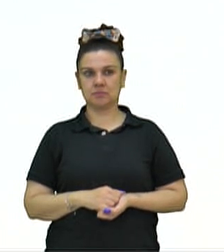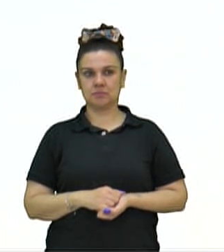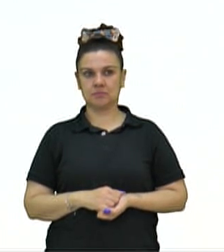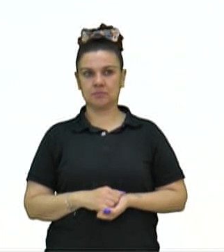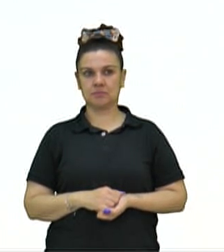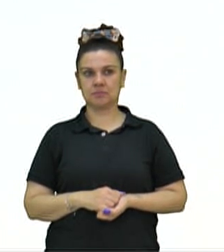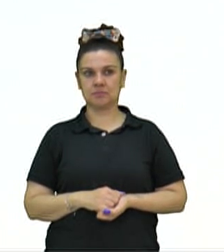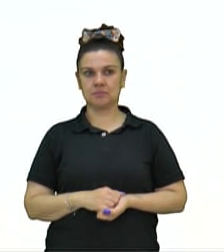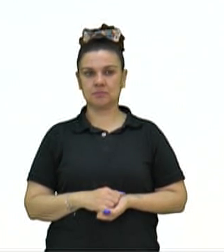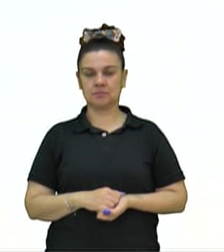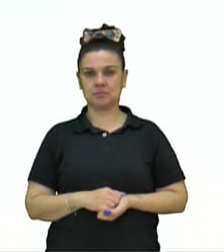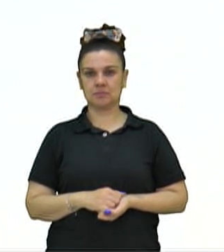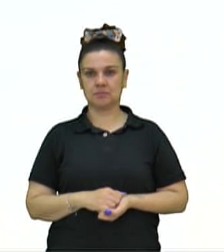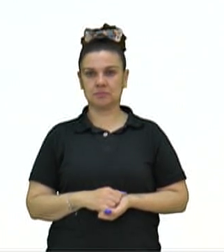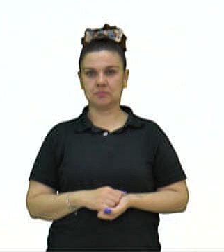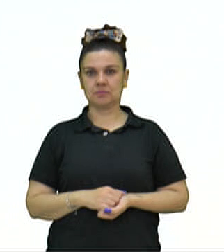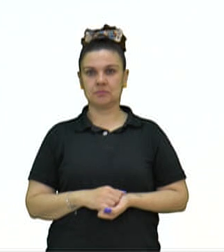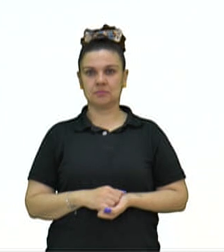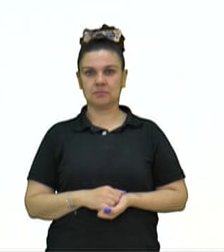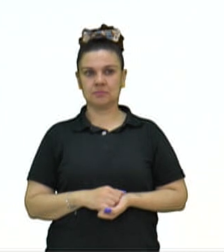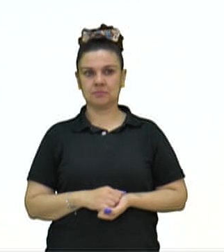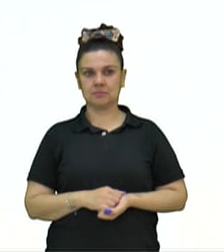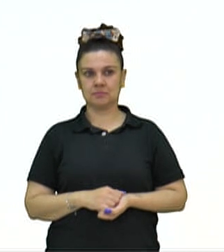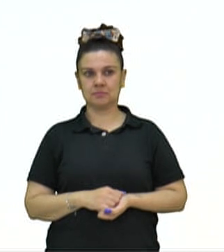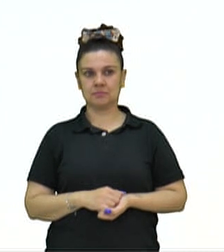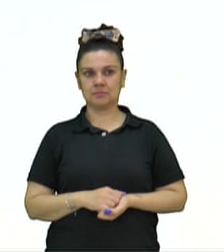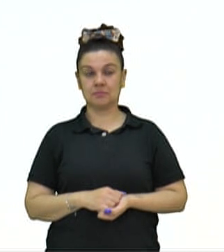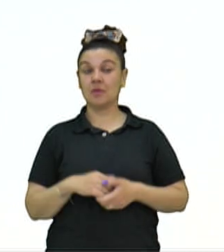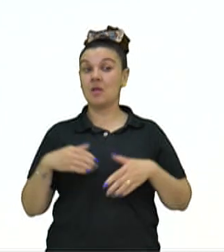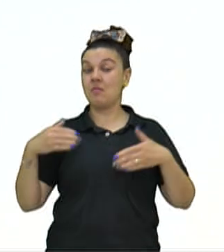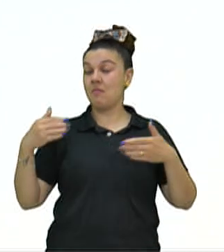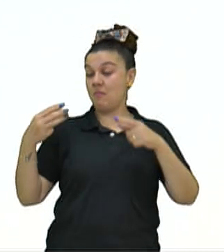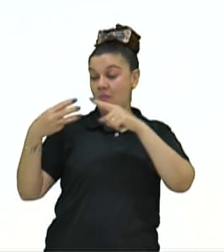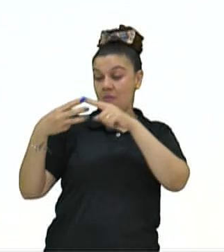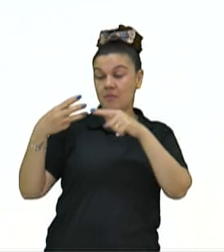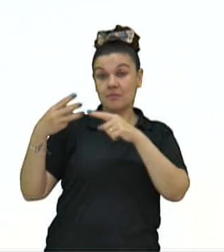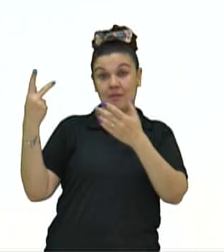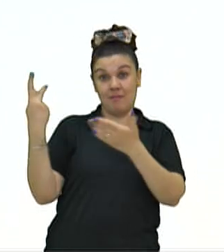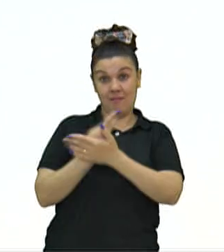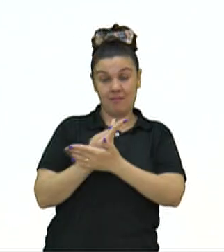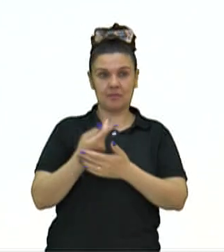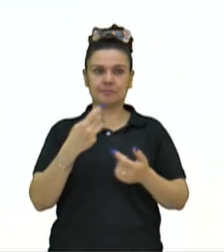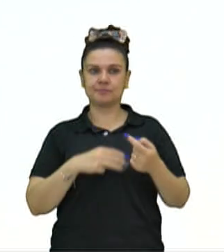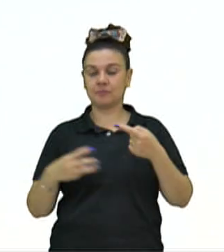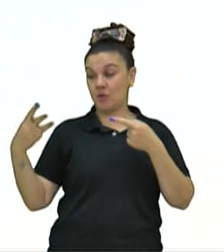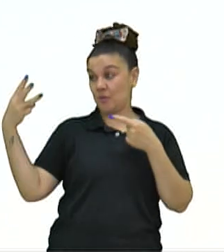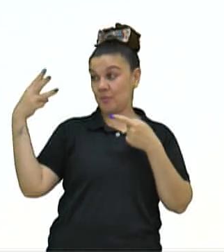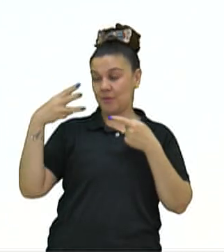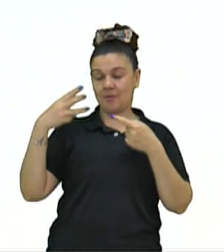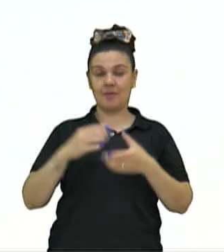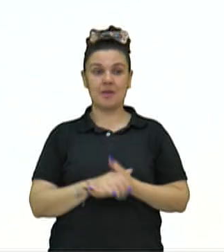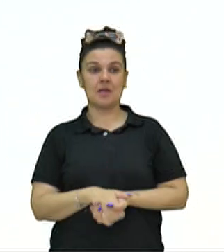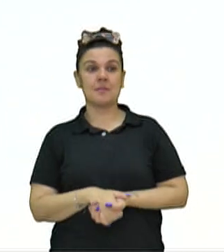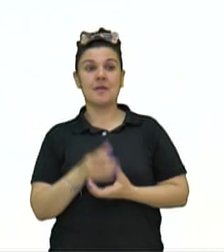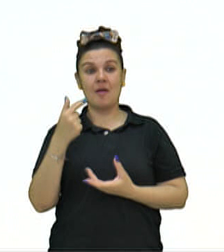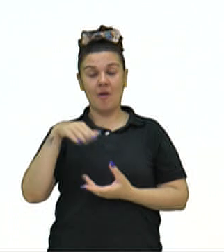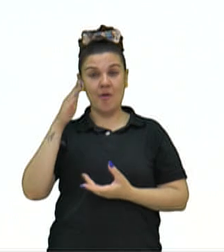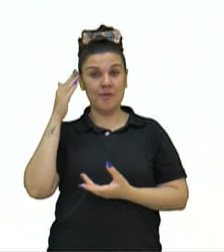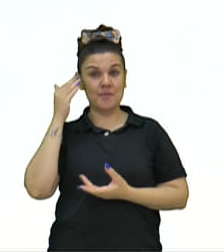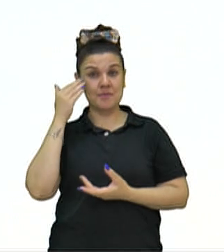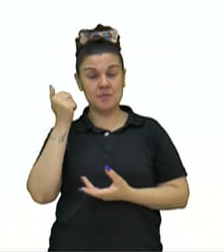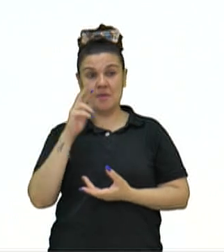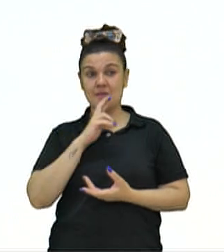C. They didn't go to the park. Qual é a que está incorreta, que está errada? Número 3. Agora eu quero saber